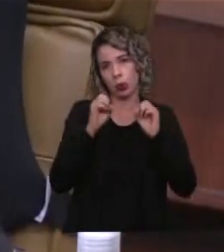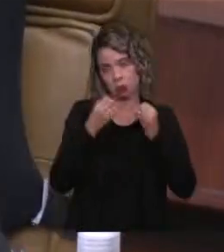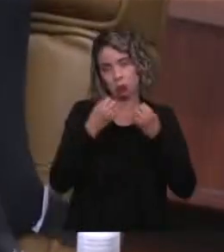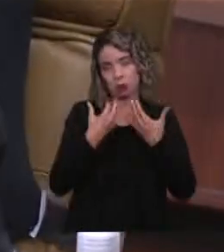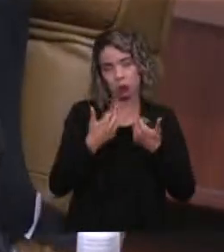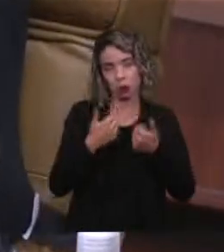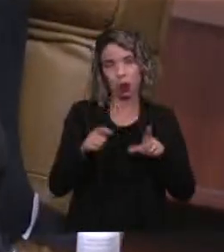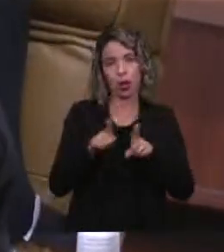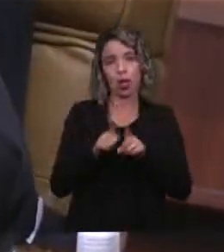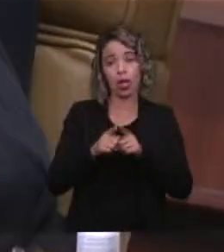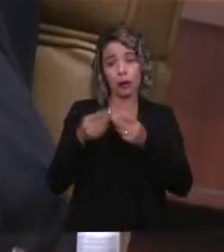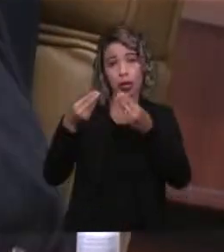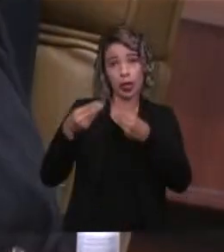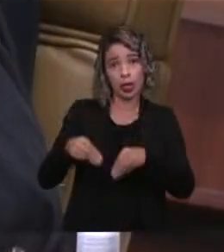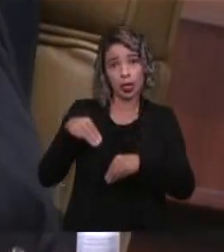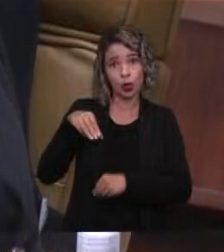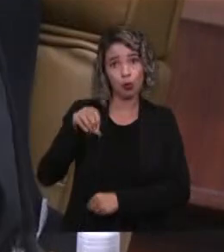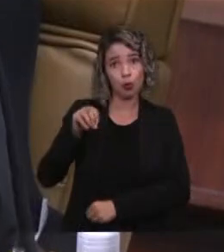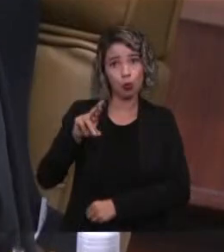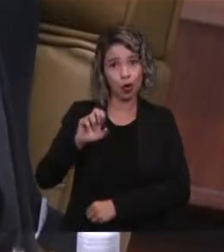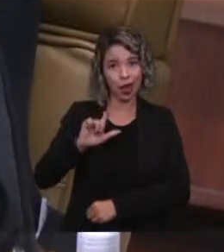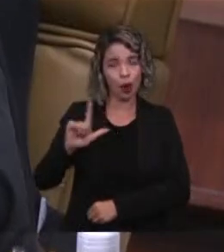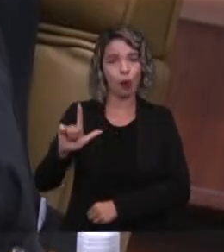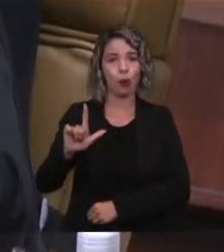moral. No tocante ao dano moral,